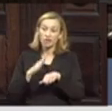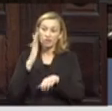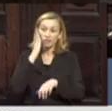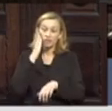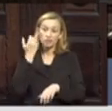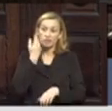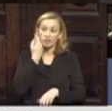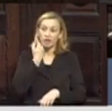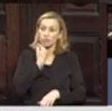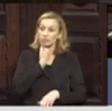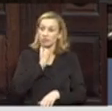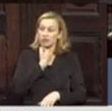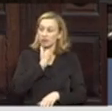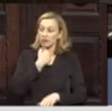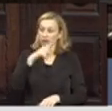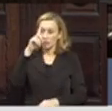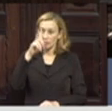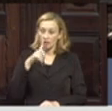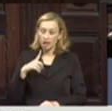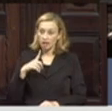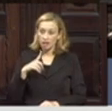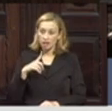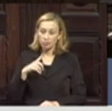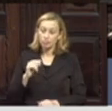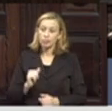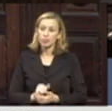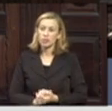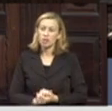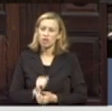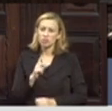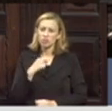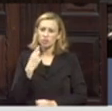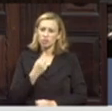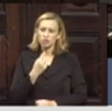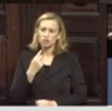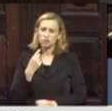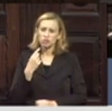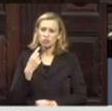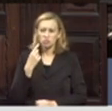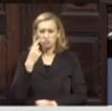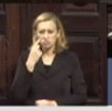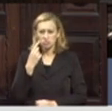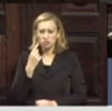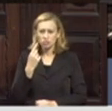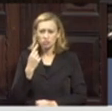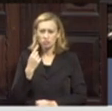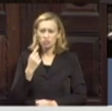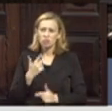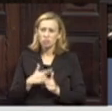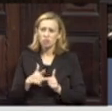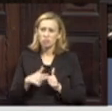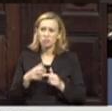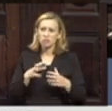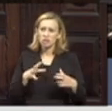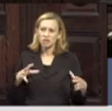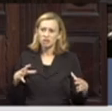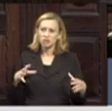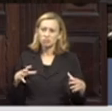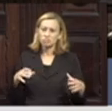Senhor presidente, deputado André Ciliano, senhoras e senhores deputados. Eu venho aqui mais uma